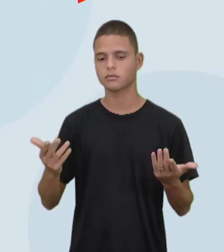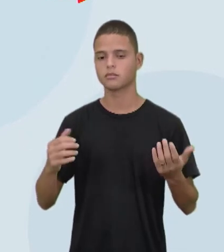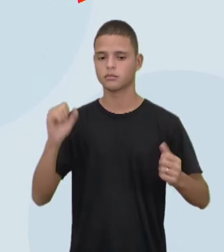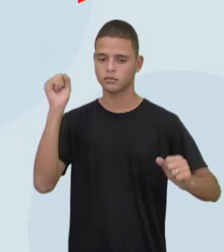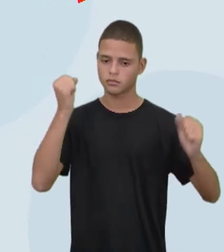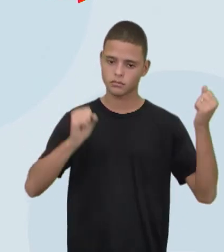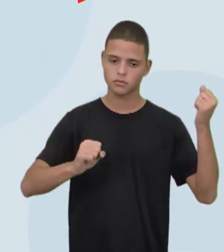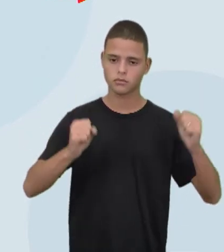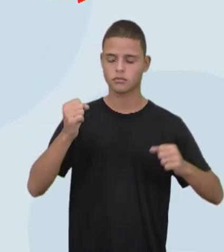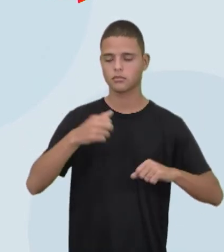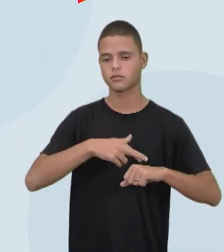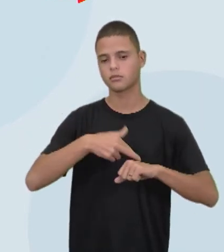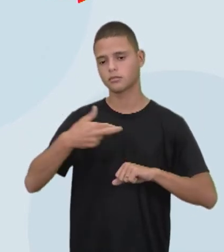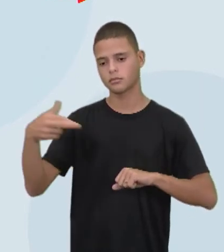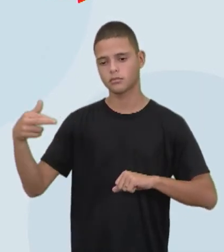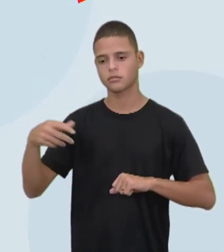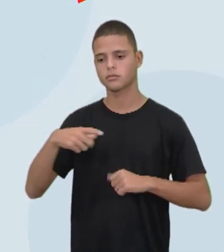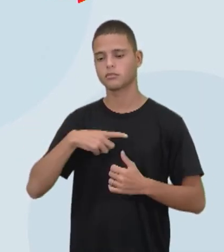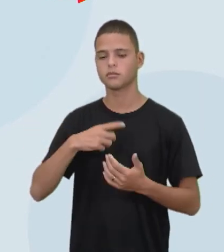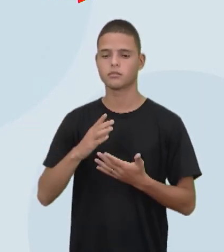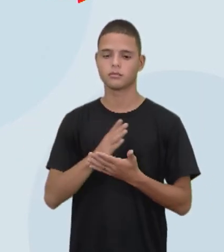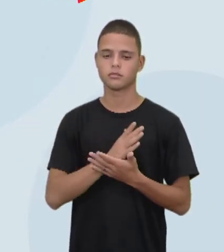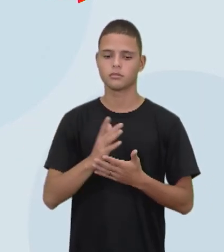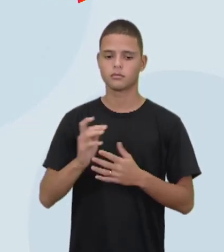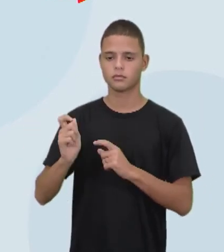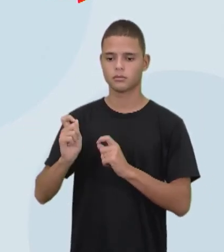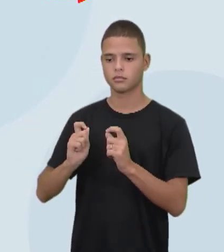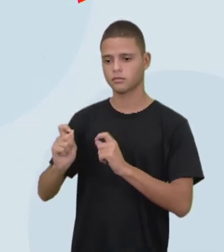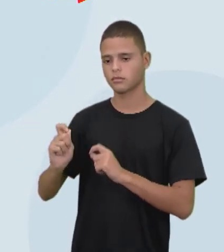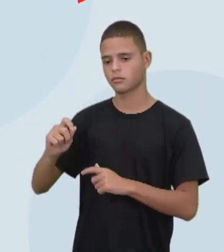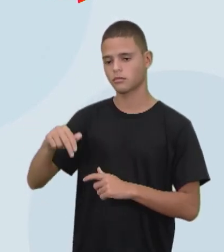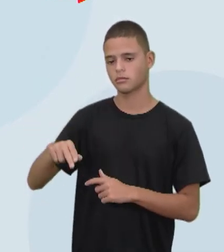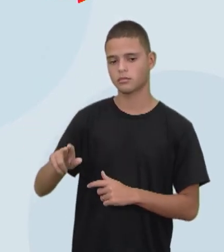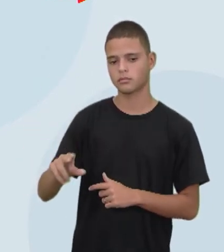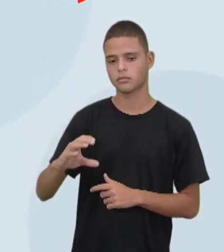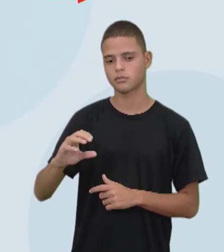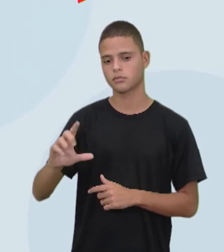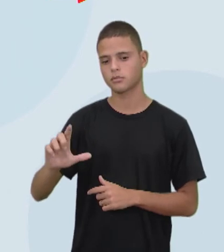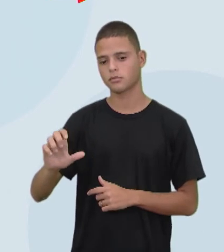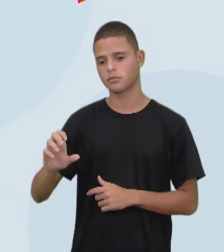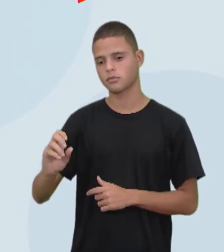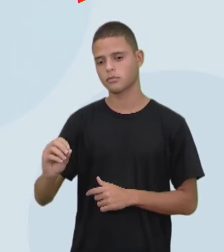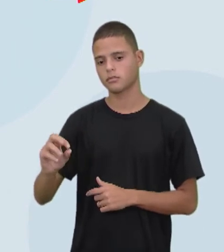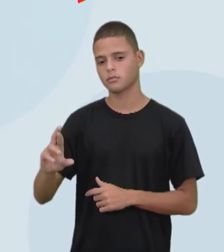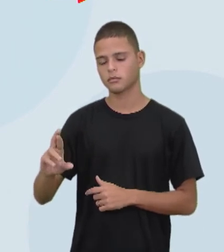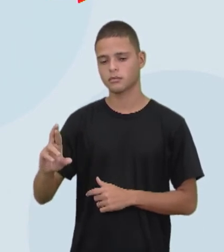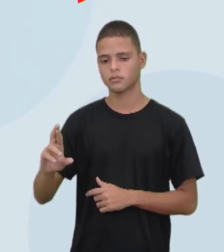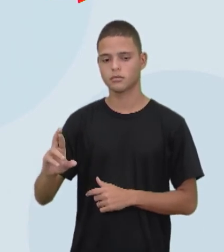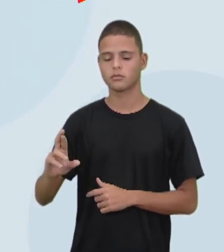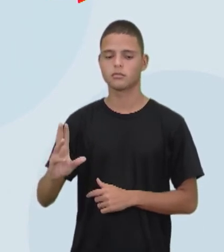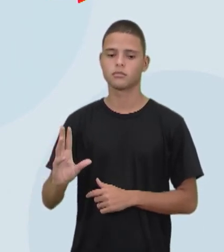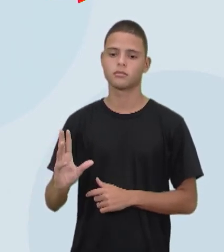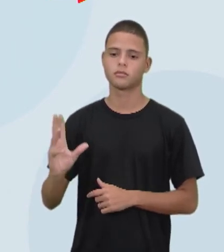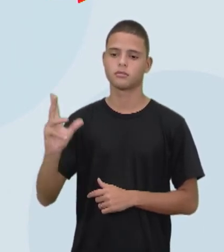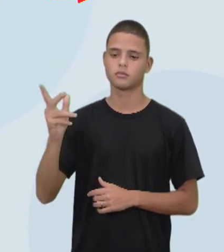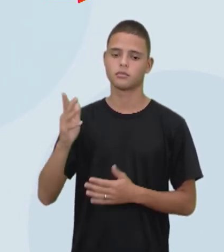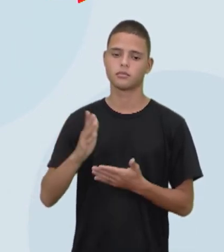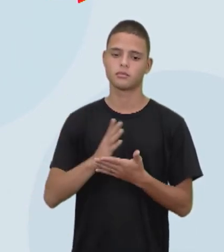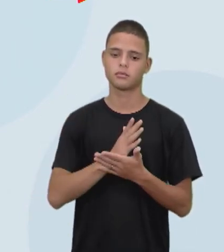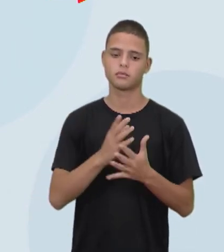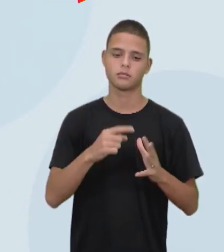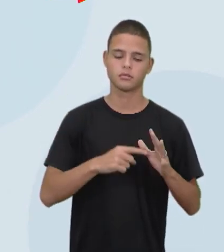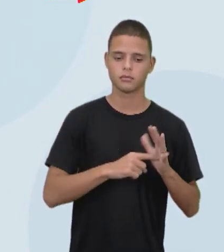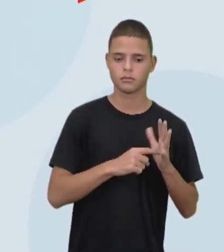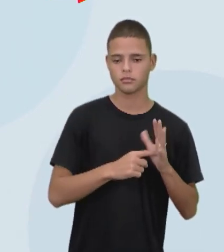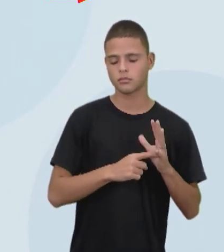Então, gera-se, através de um controle desses núcleos, né, um vapor a alta pressão que faz, então, um eixo de turbinas